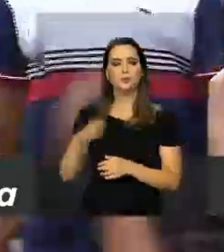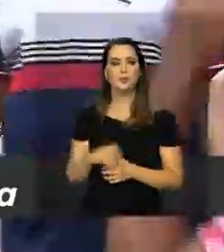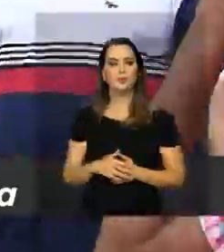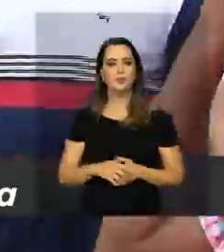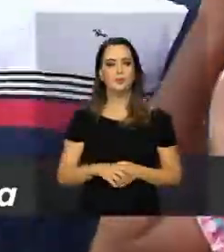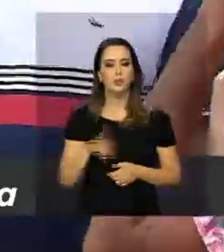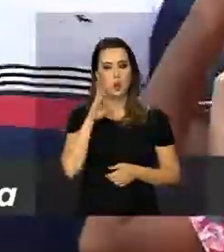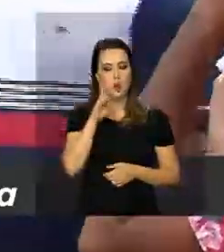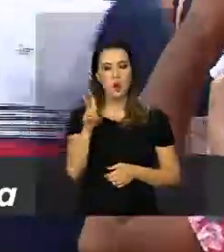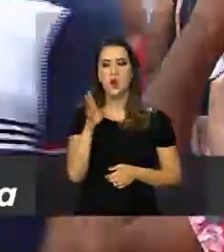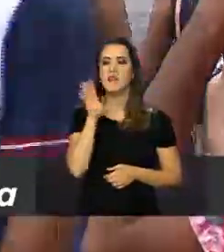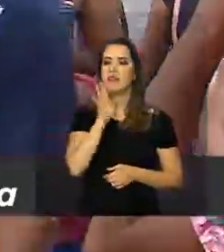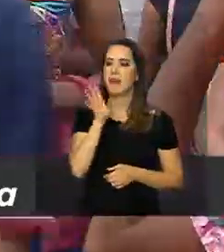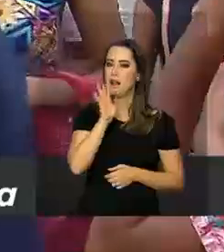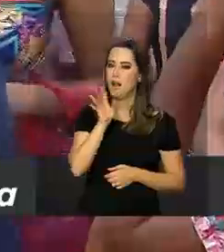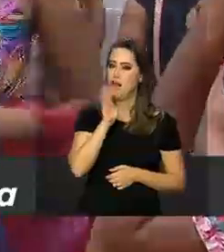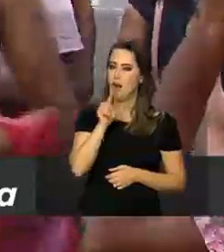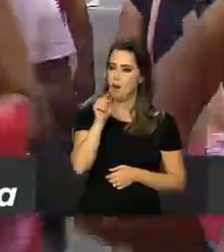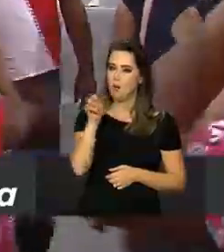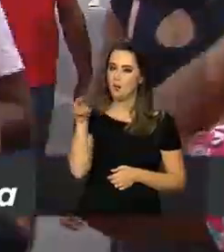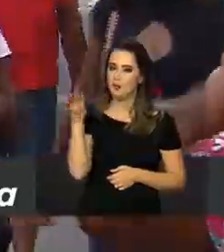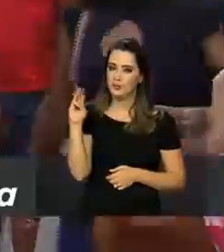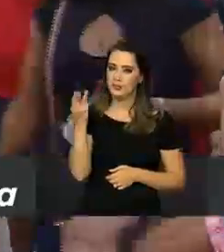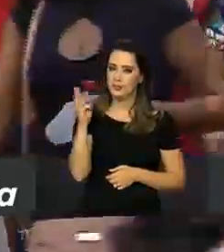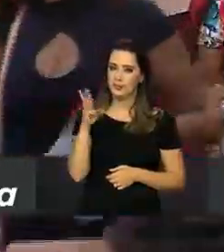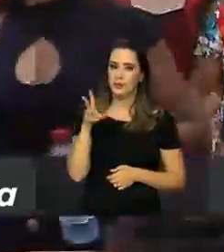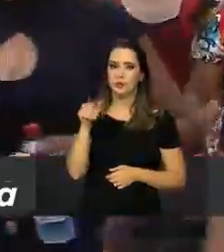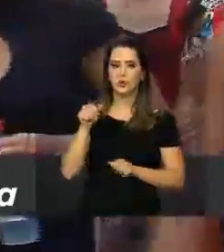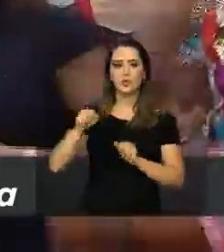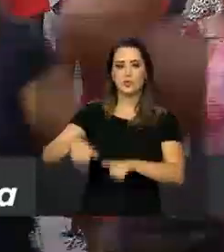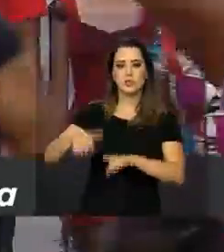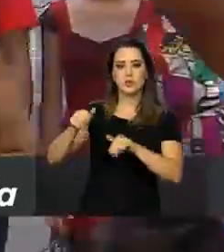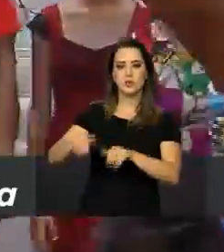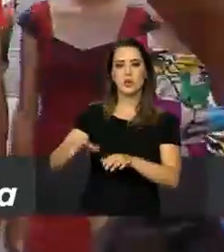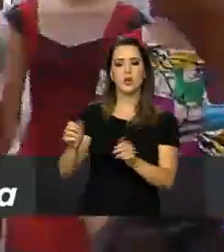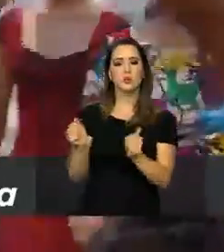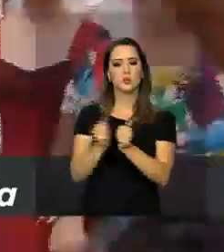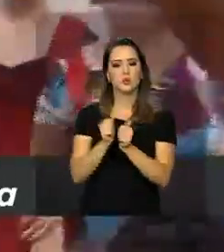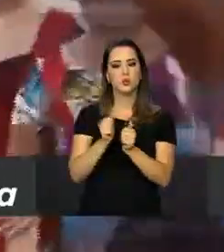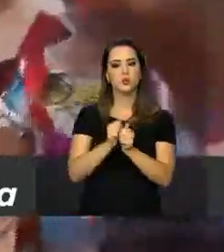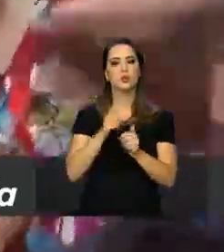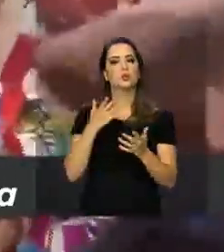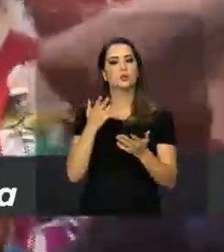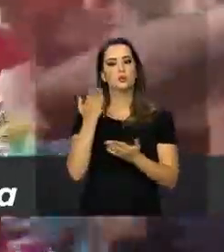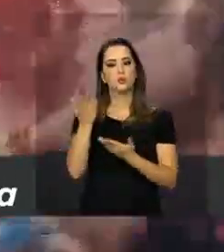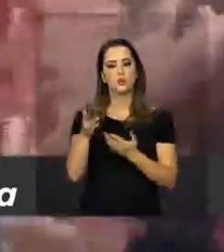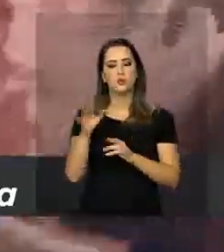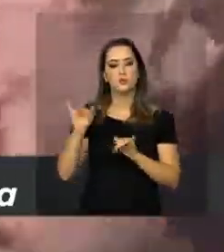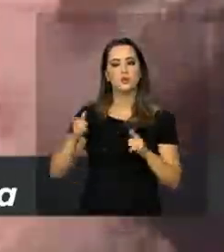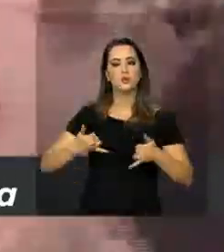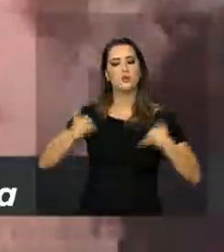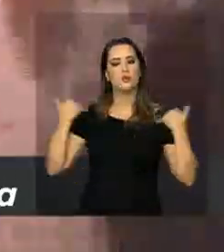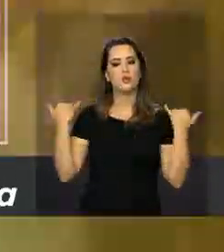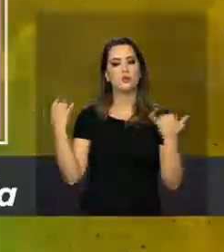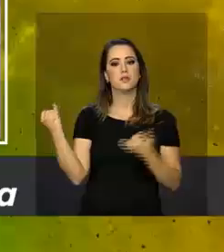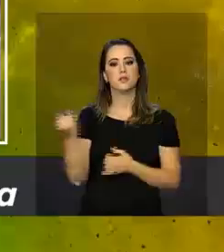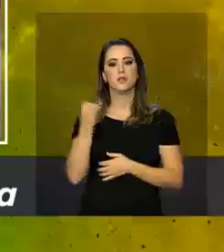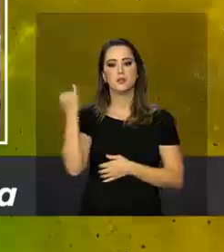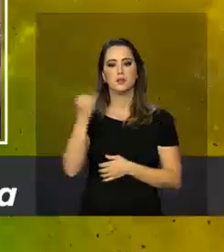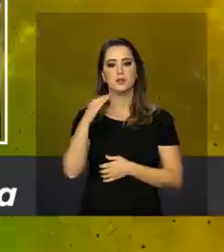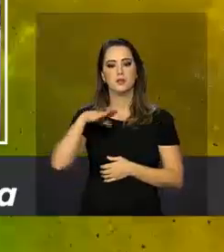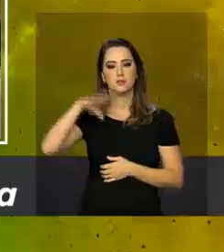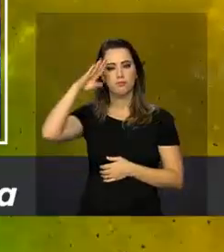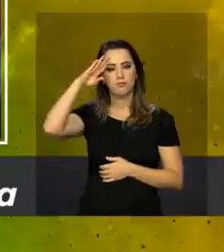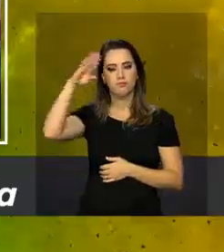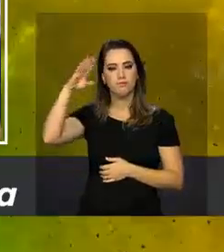olha que bacana, a população de São Luís do Maranhão, né? Beleza, hein, Renata? Participando ativamente, uma festa